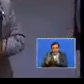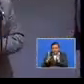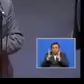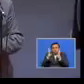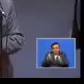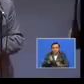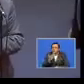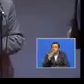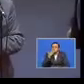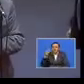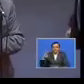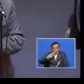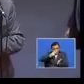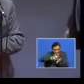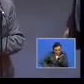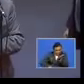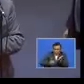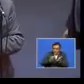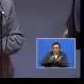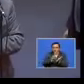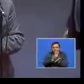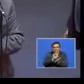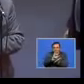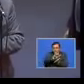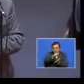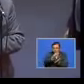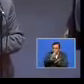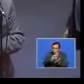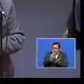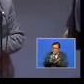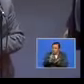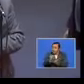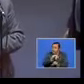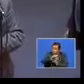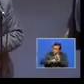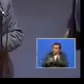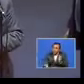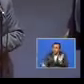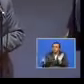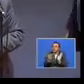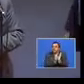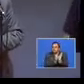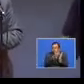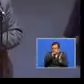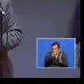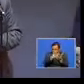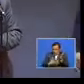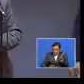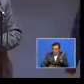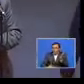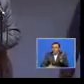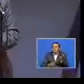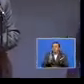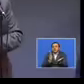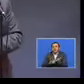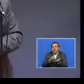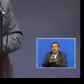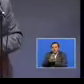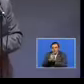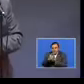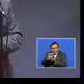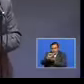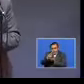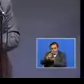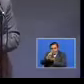não pedi para tirar do clipe em A Veja, não. Ao contrário, eu pedi para incluir a matéria toda da Carta Capital, já que a capa da